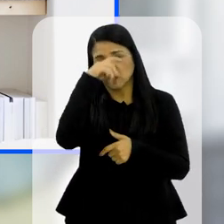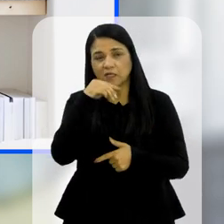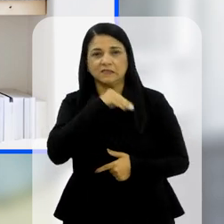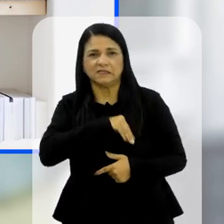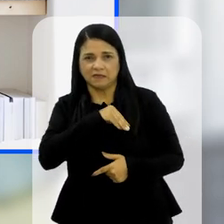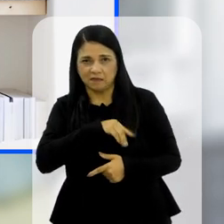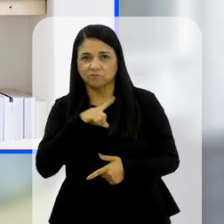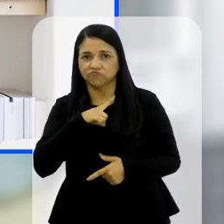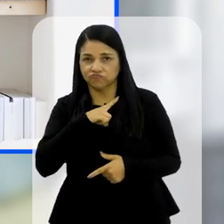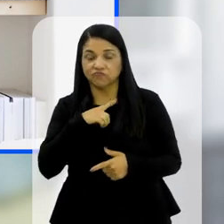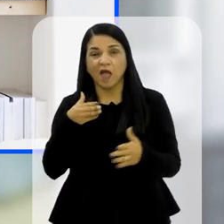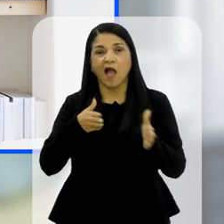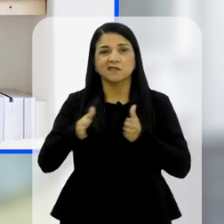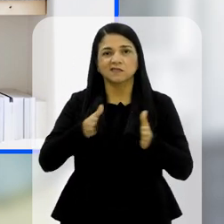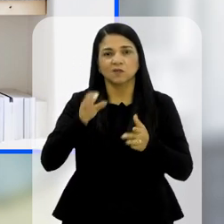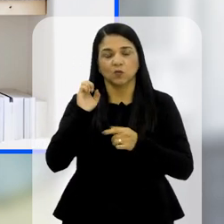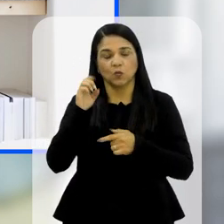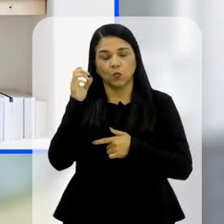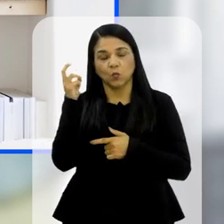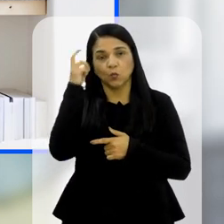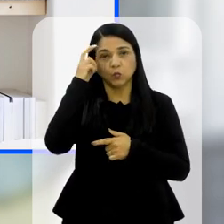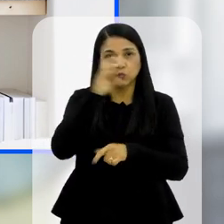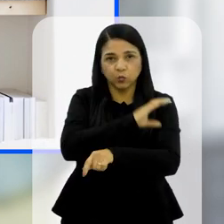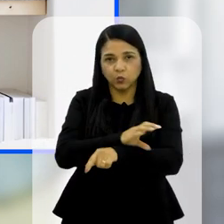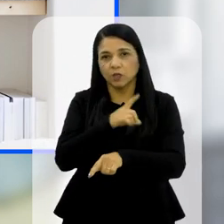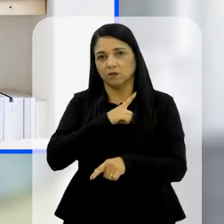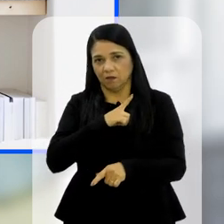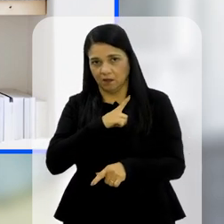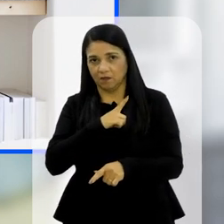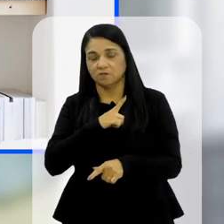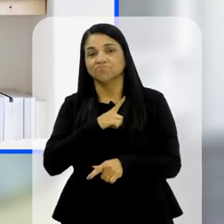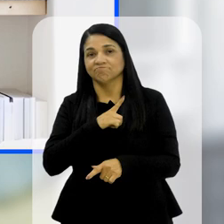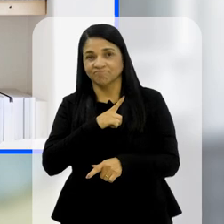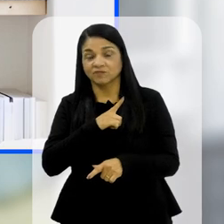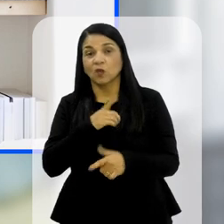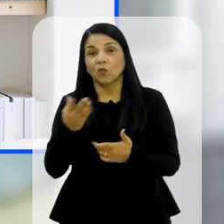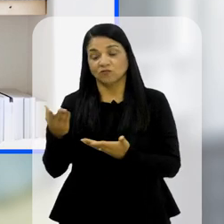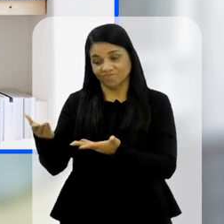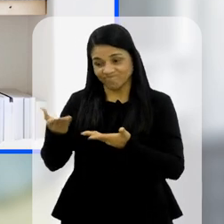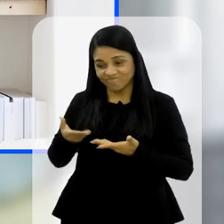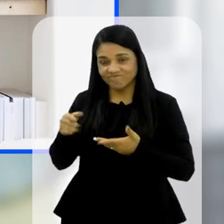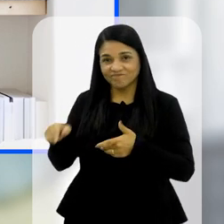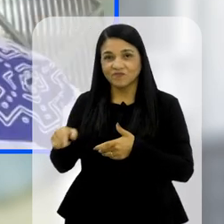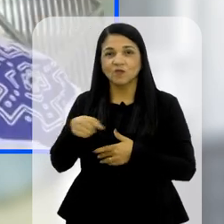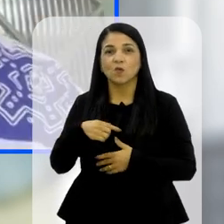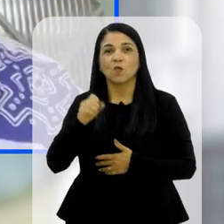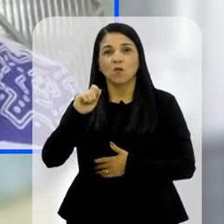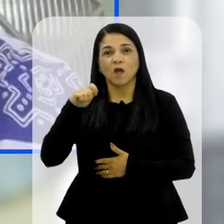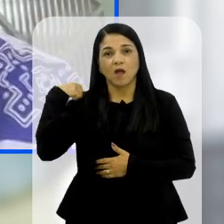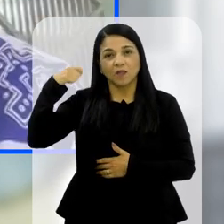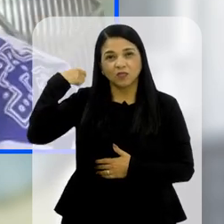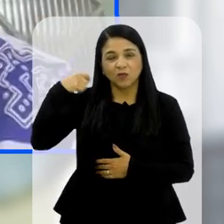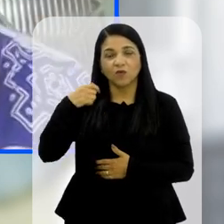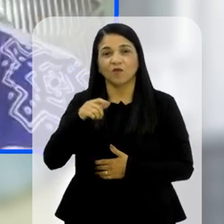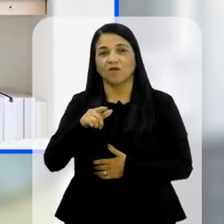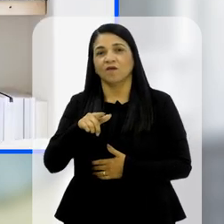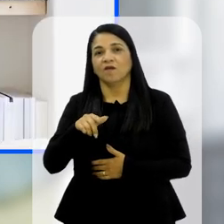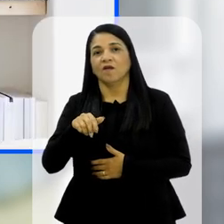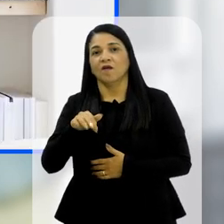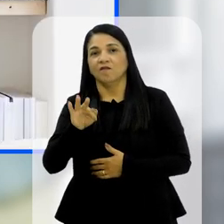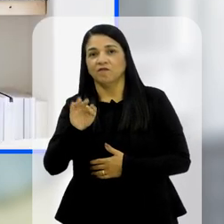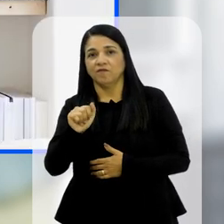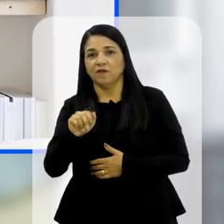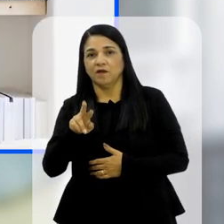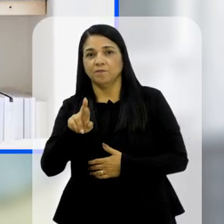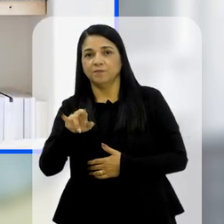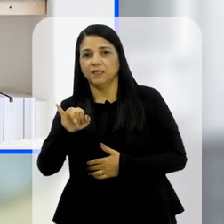a salários e também no acesso à cultura. Eu recebo nessa conversa de hoje o ator Fabrício Boliveira, um dos